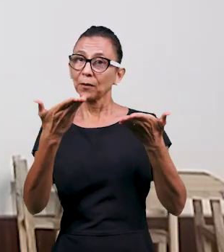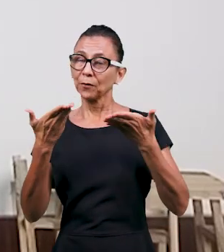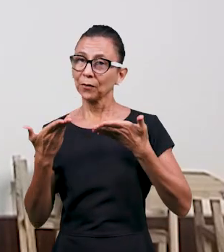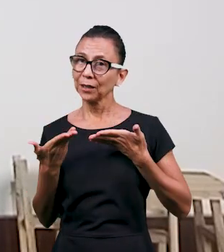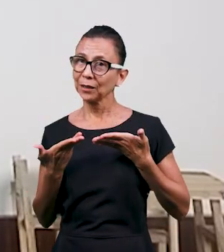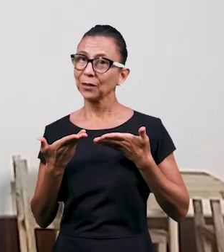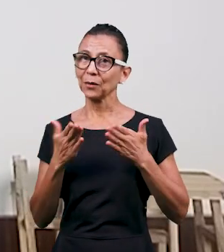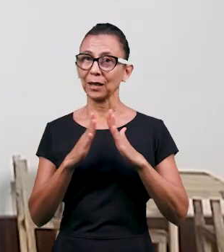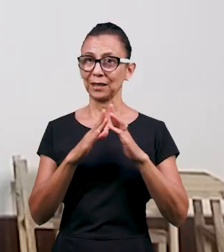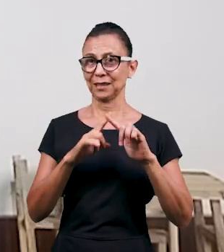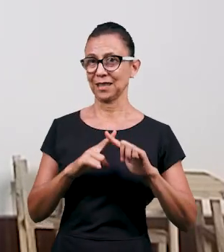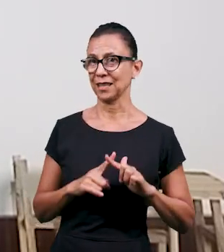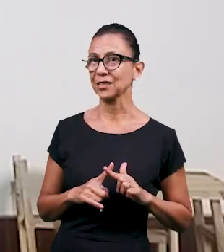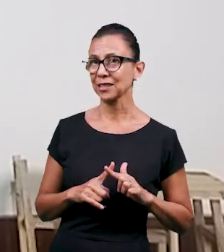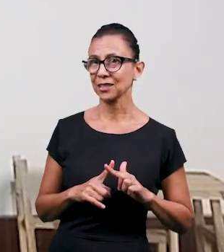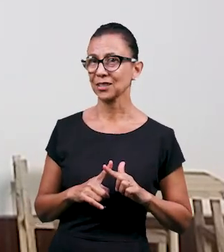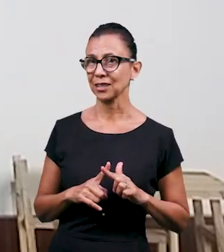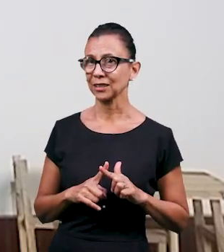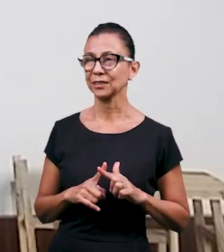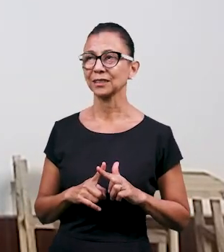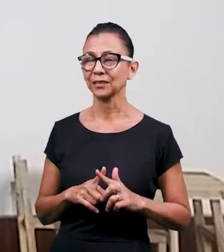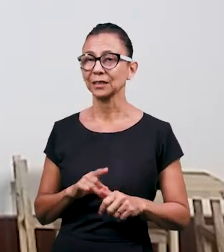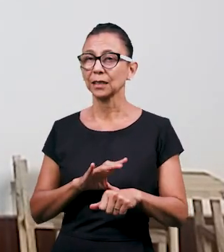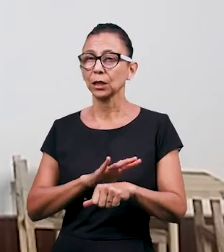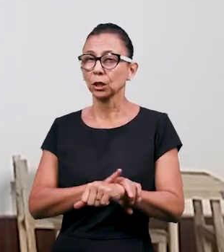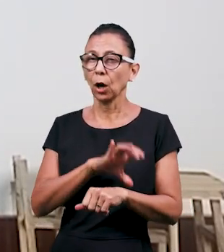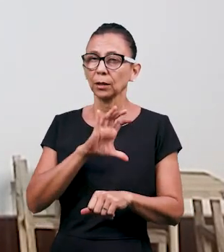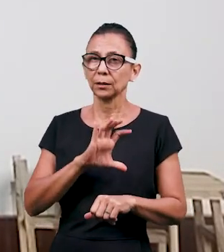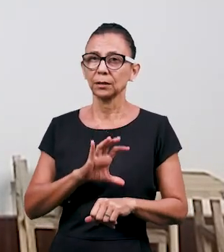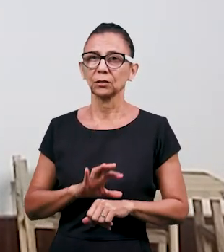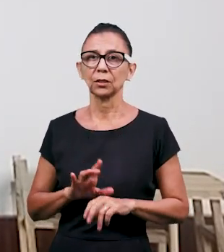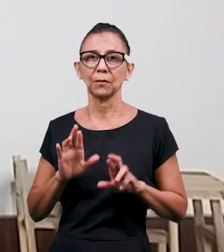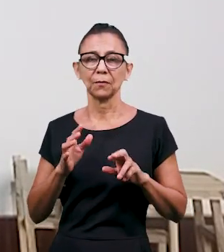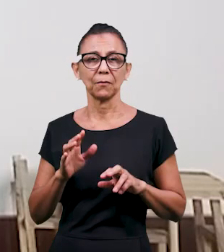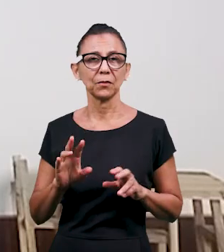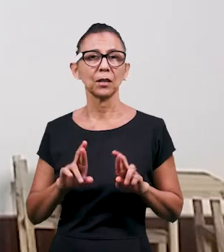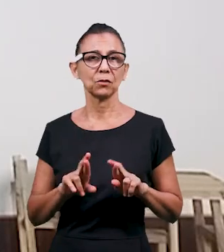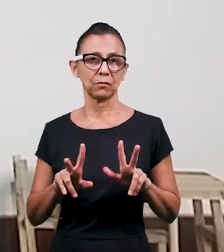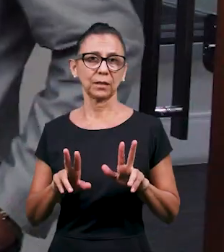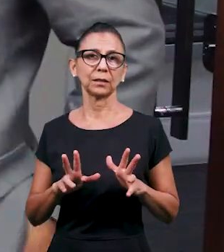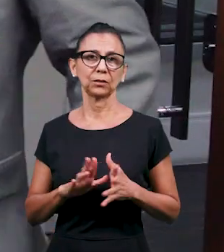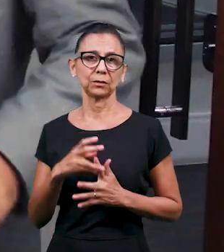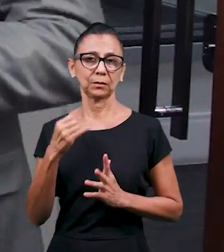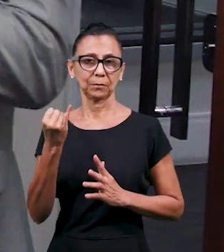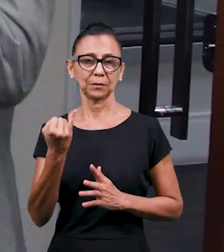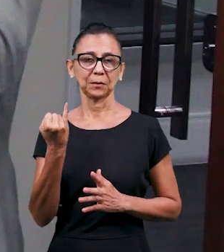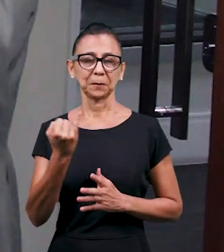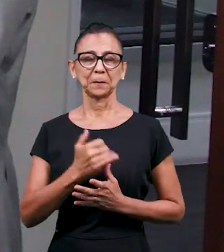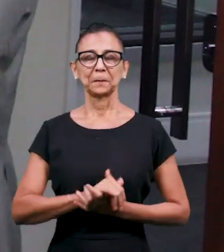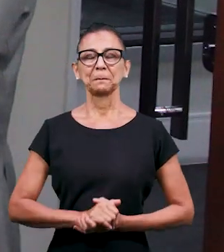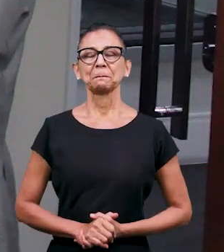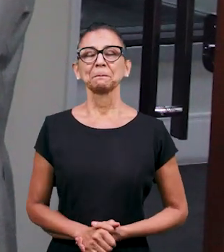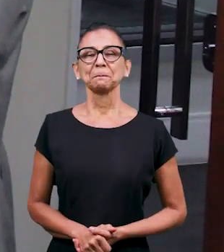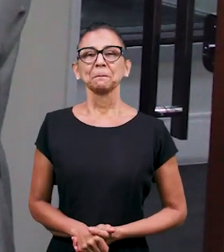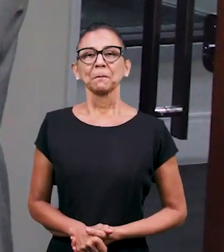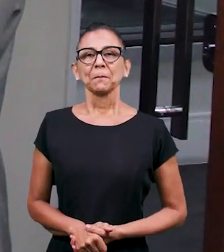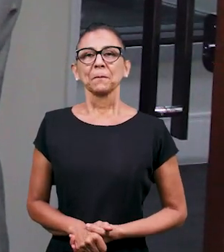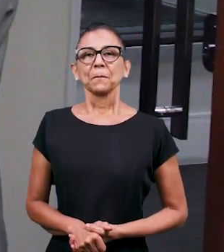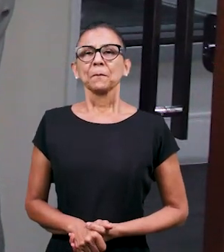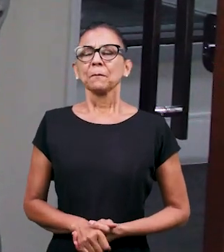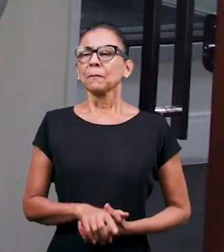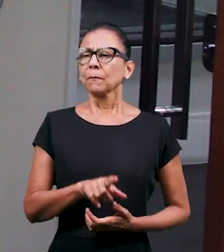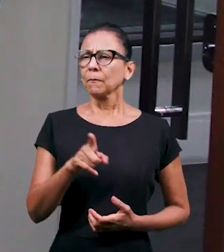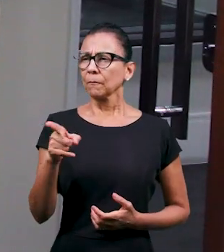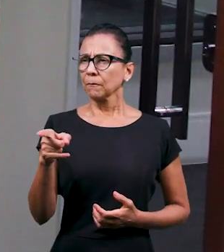nosso meio. Então, esse toque, essa ação, ela é muito importante. A irmã falou sobre